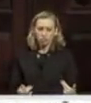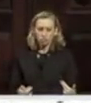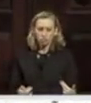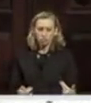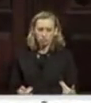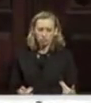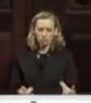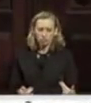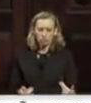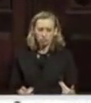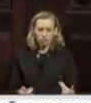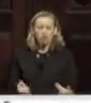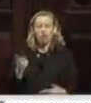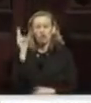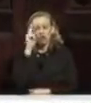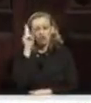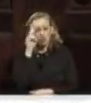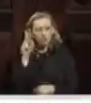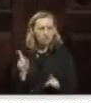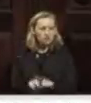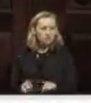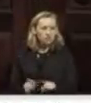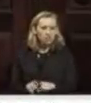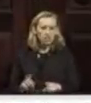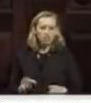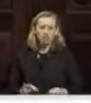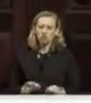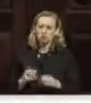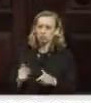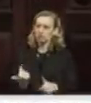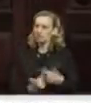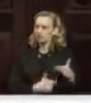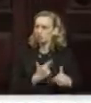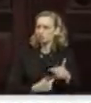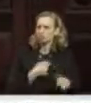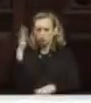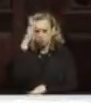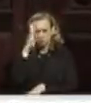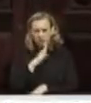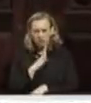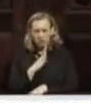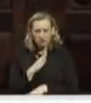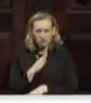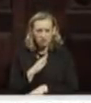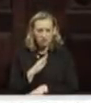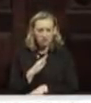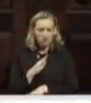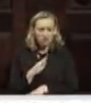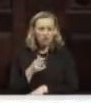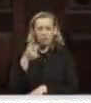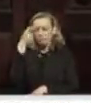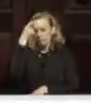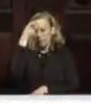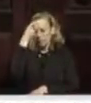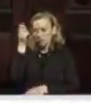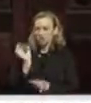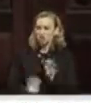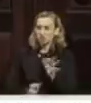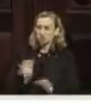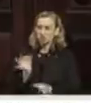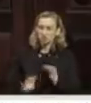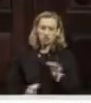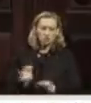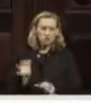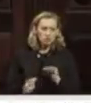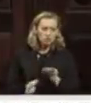estudante Edson Luiz, lembrado agora há pouco tempo em todas as ruas do Brasil, como um marco da memória, justiça e verdade.